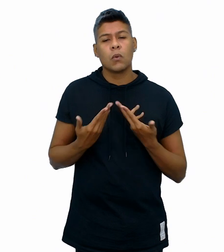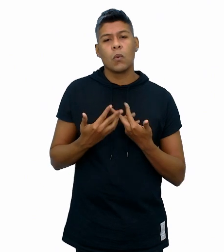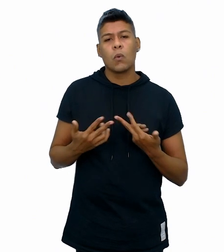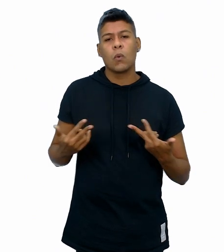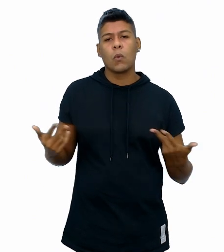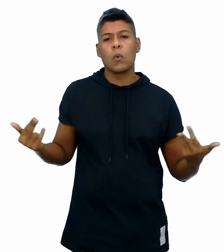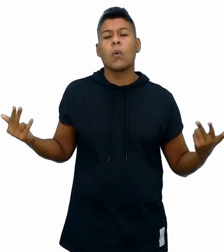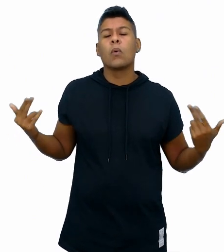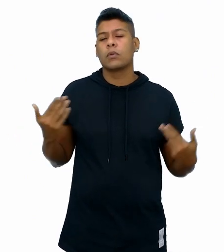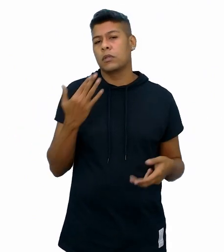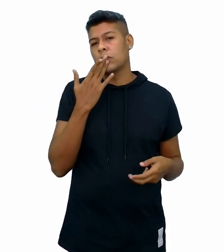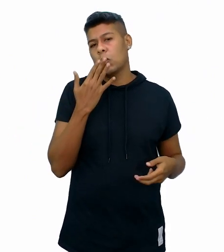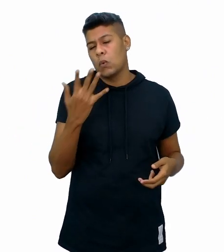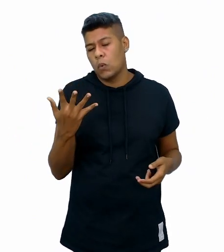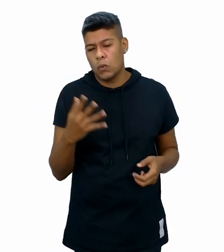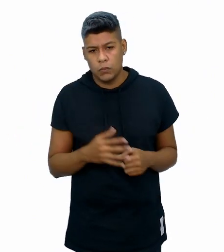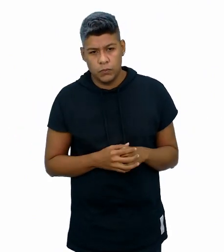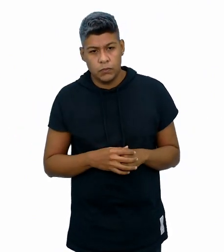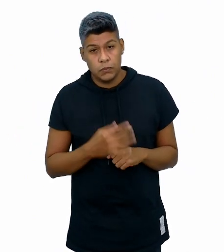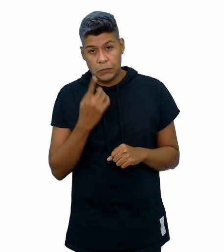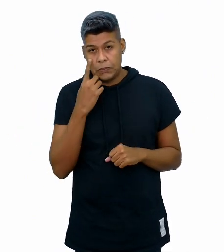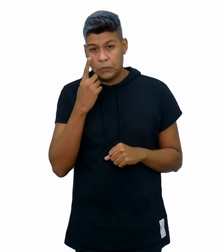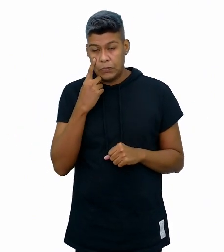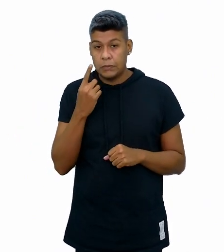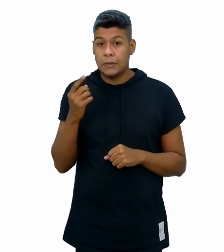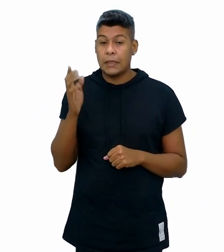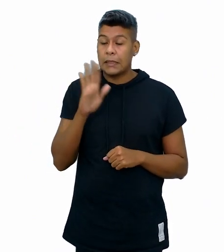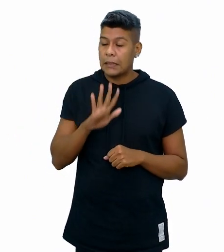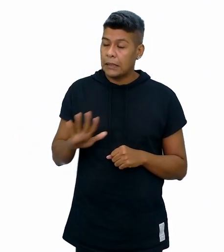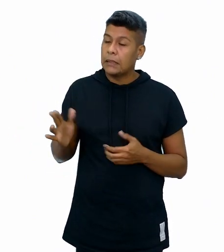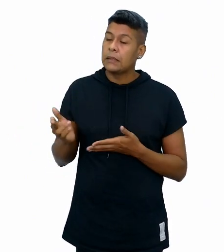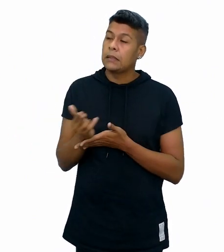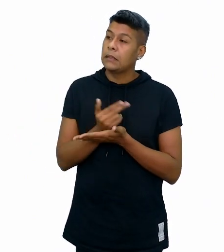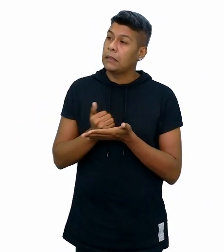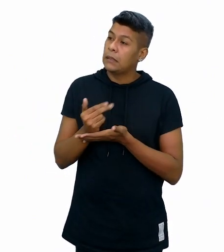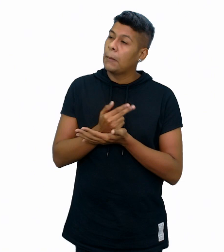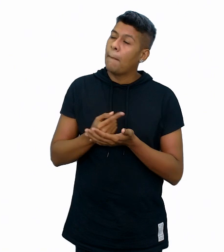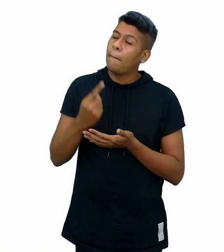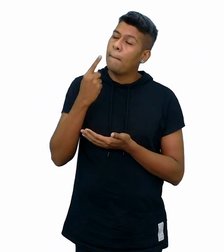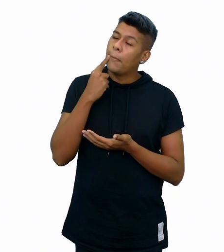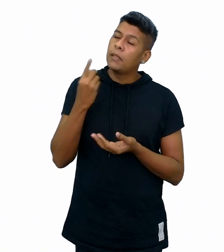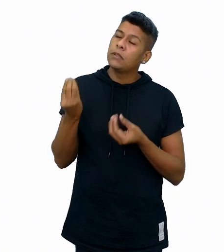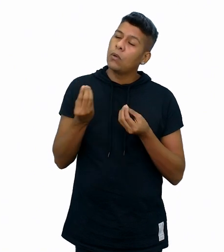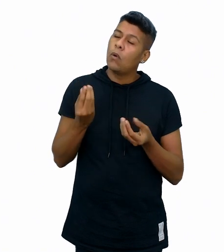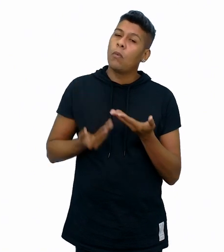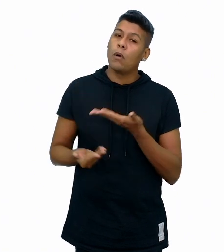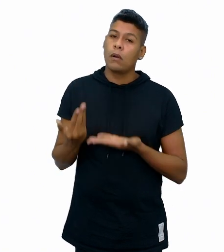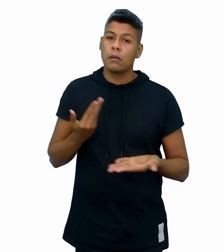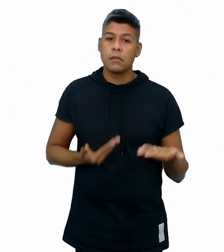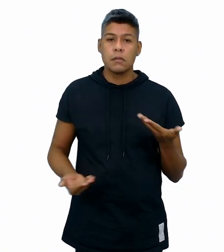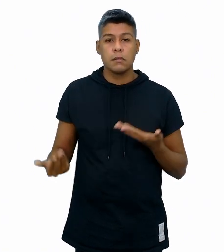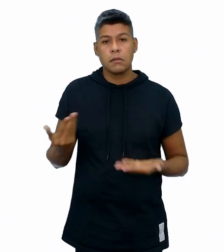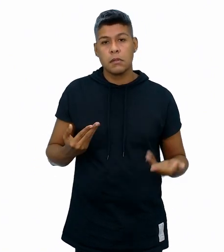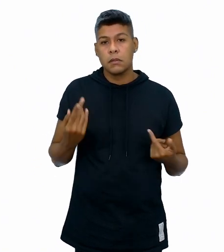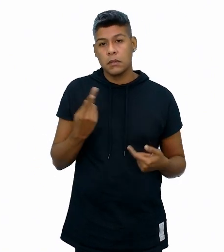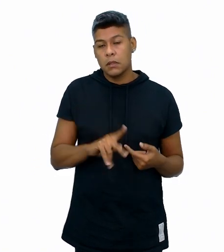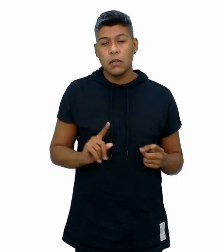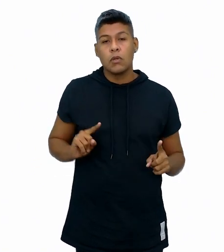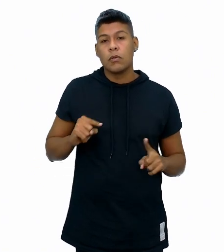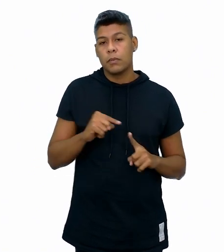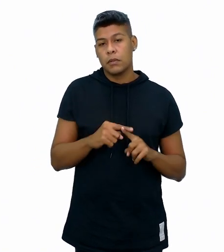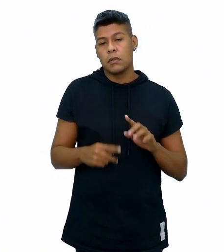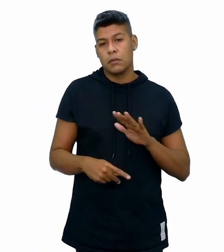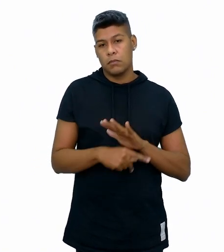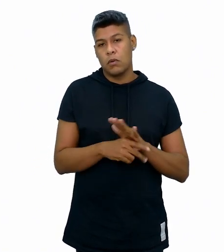a campanha? Observe a expressão das crianças desenhadas e pense na relação entre elas e o objetivo